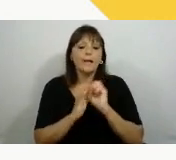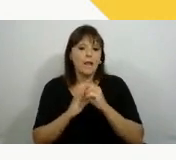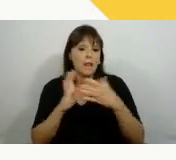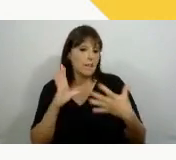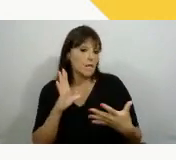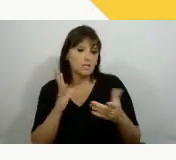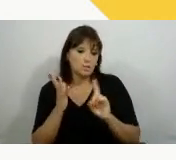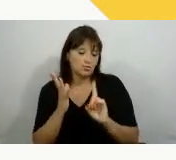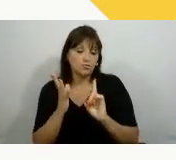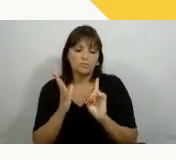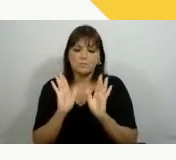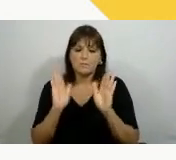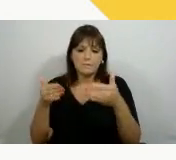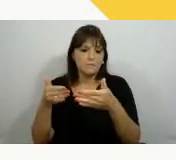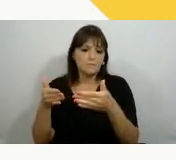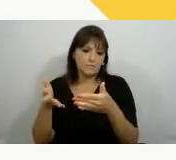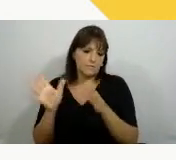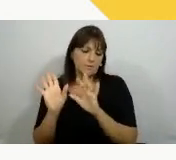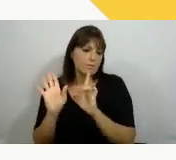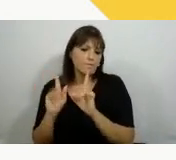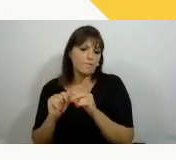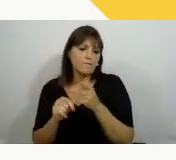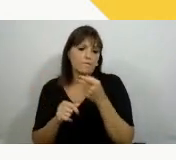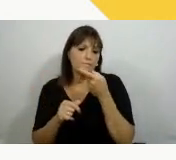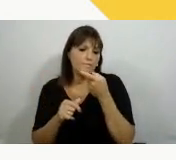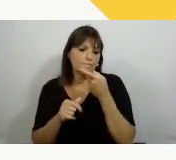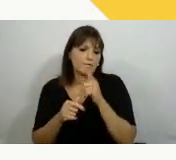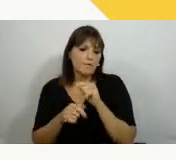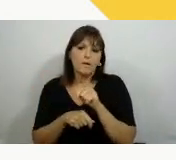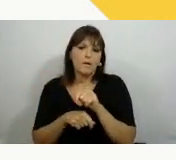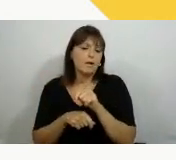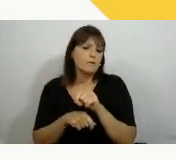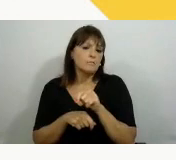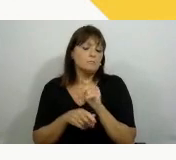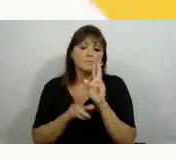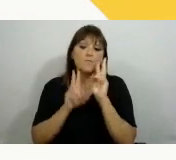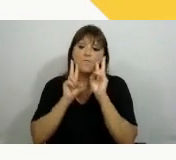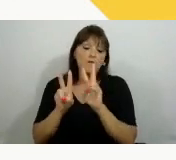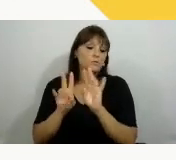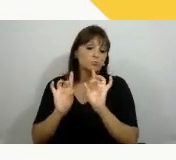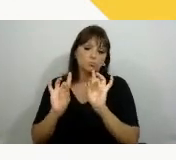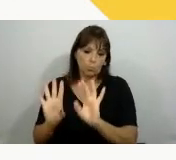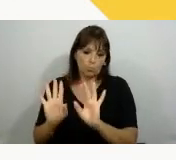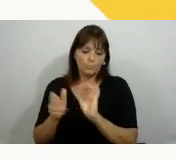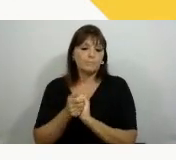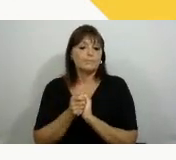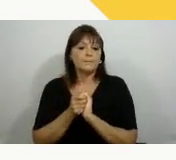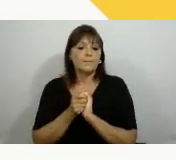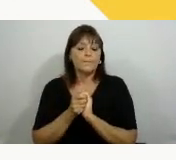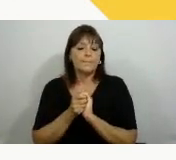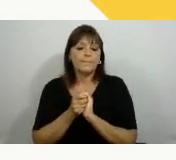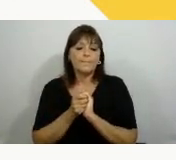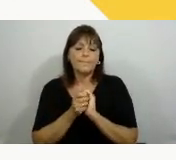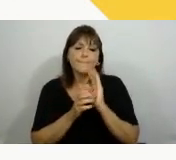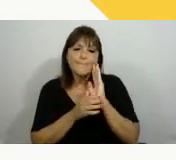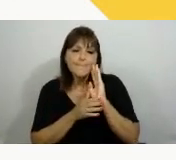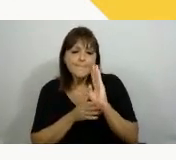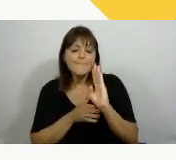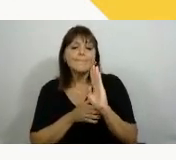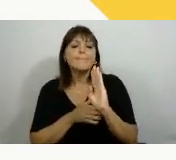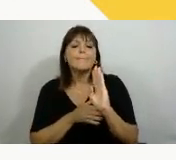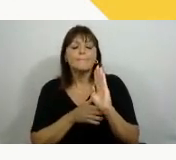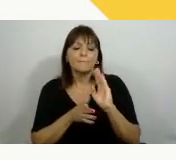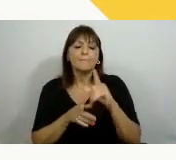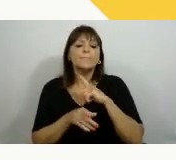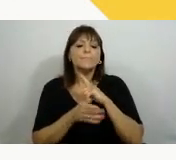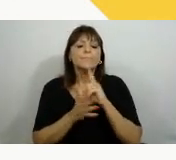não precisa falar. Você vai falar somente o que você está vendo. Priorizar os elementos mais importantes. Então, mais